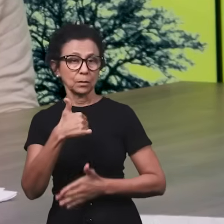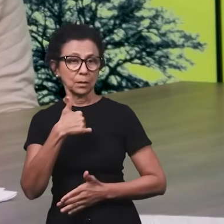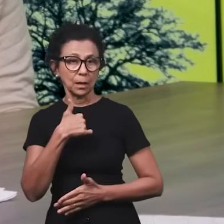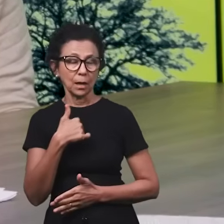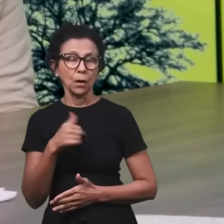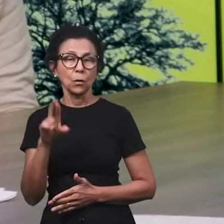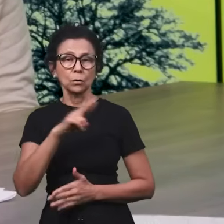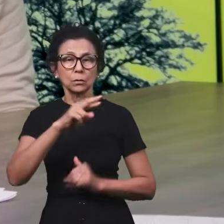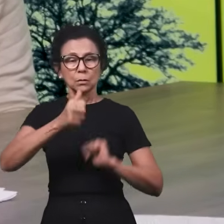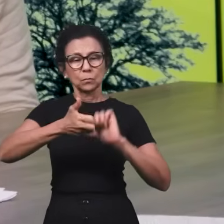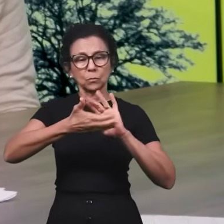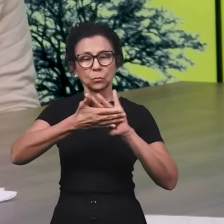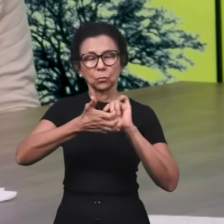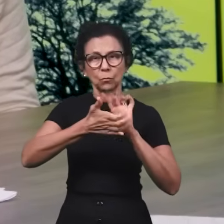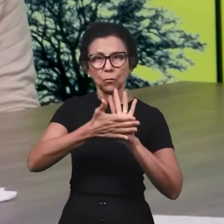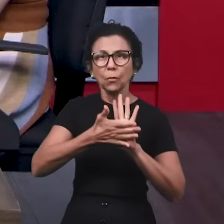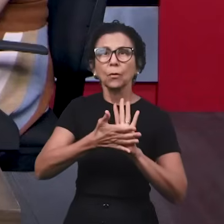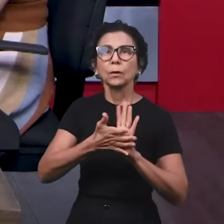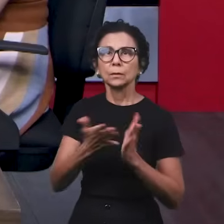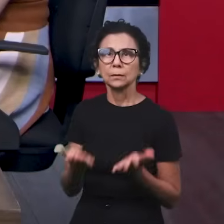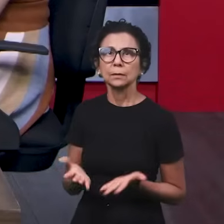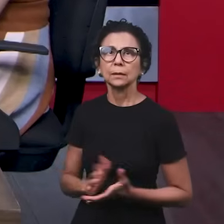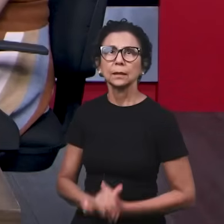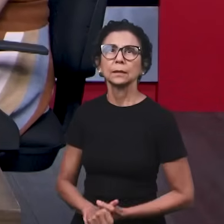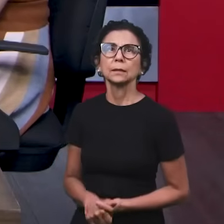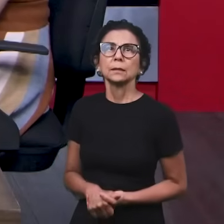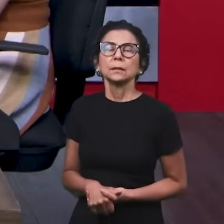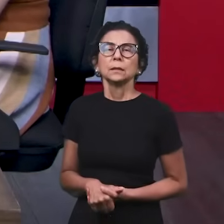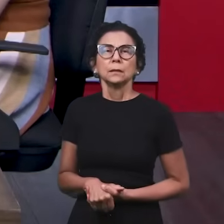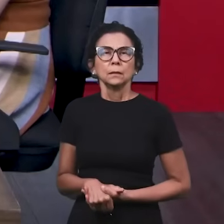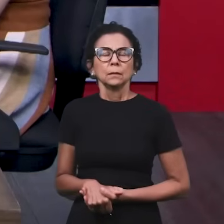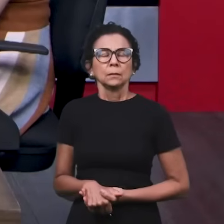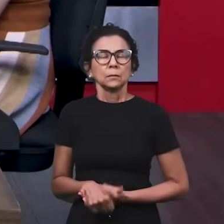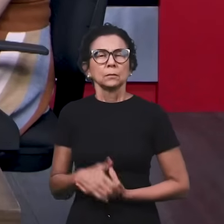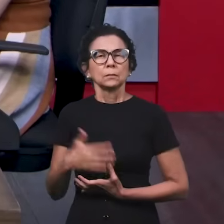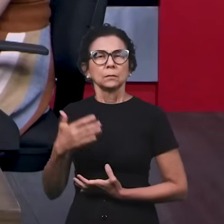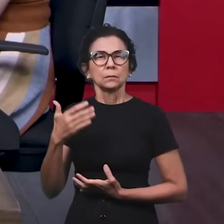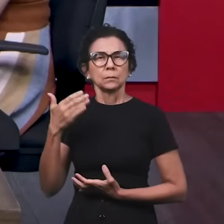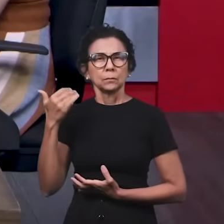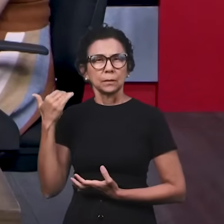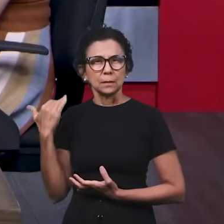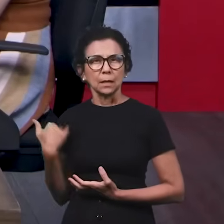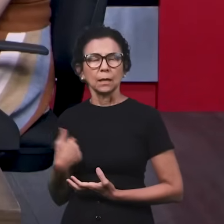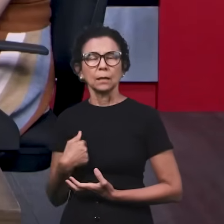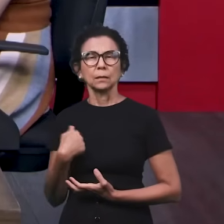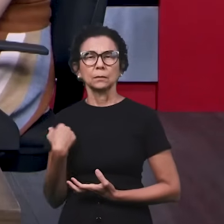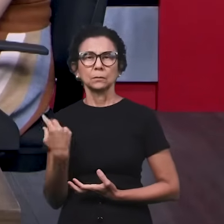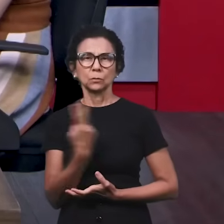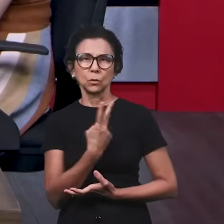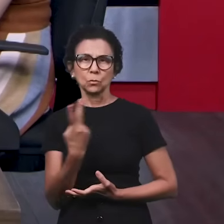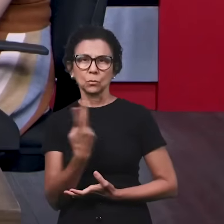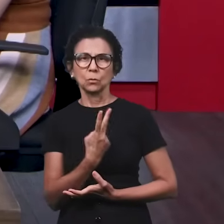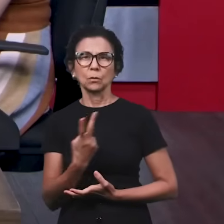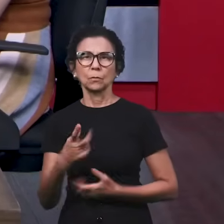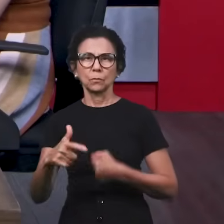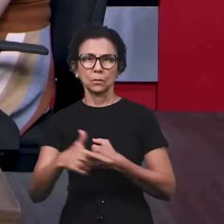louvor, que é um outro meio de graça, um recurso da graça que o Senhor tem nos dado. Desde muito cedo nós